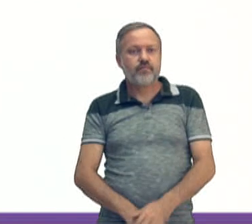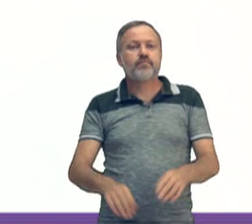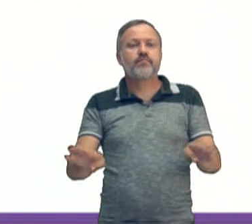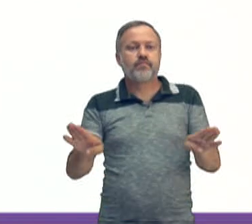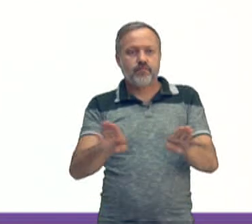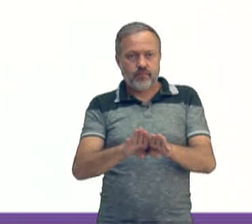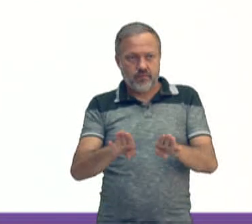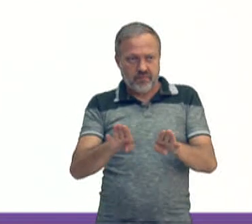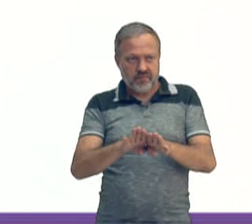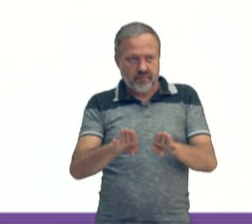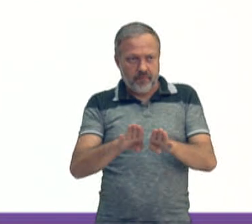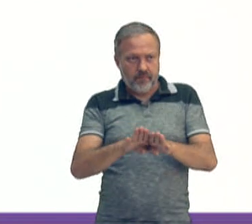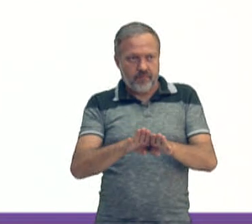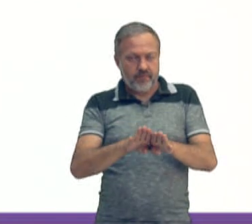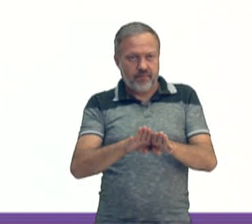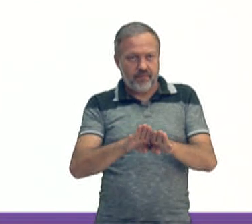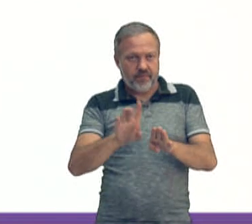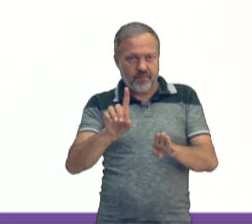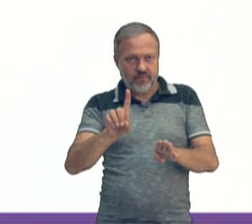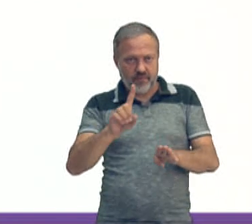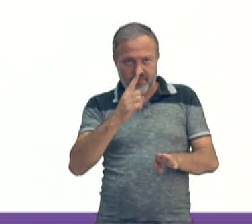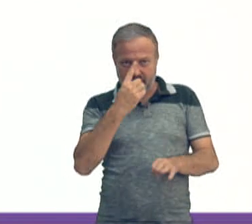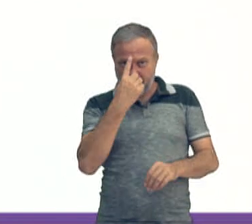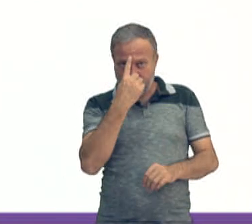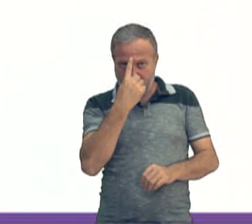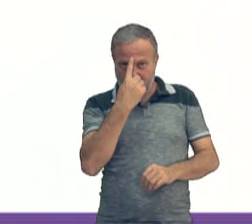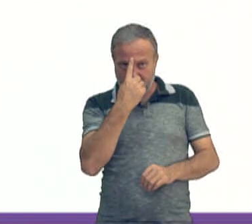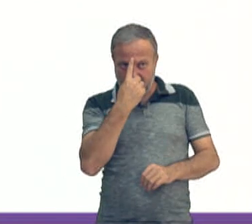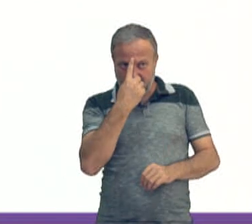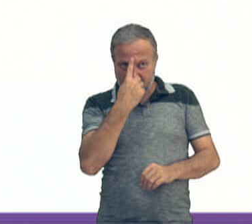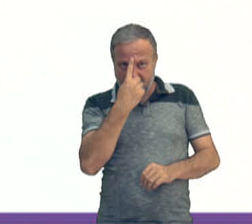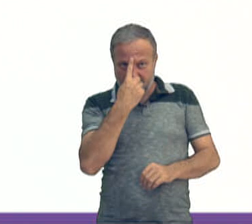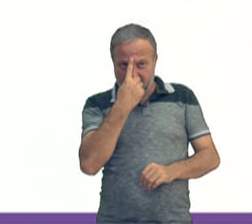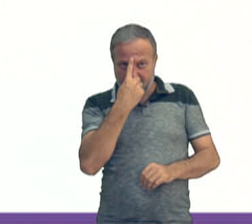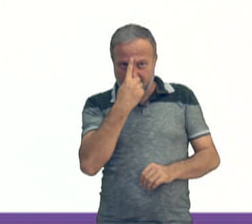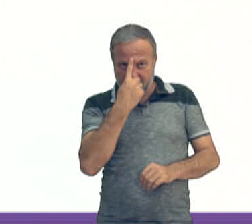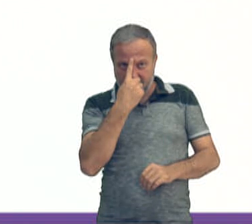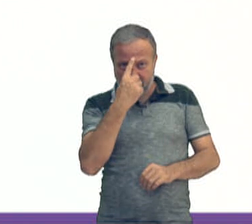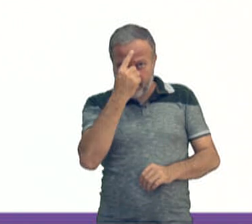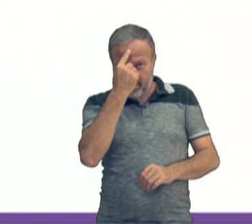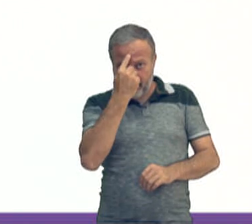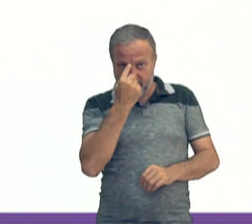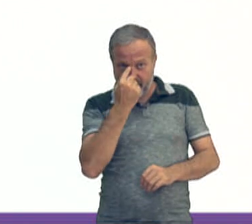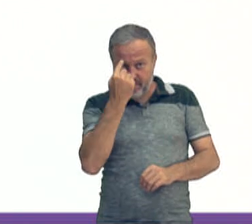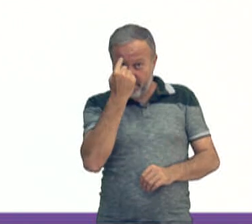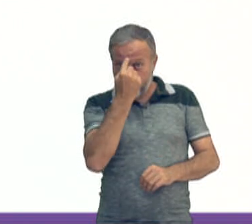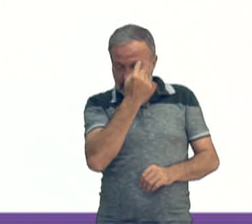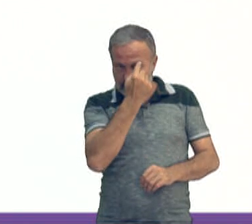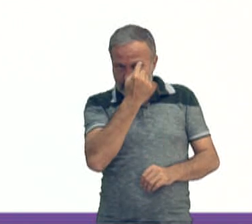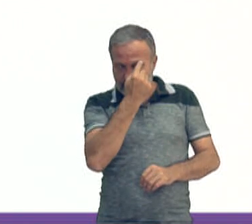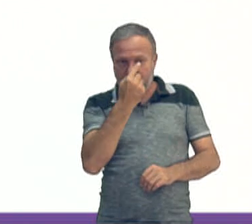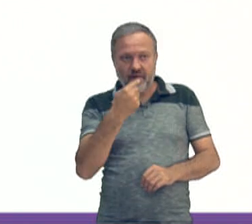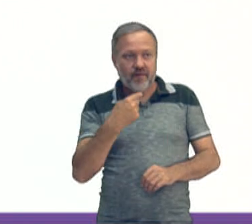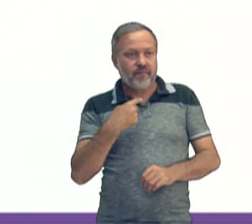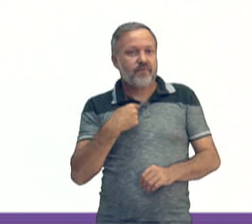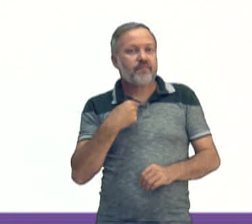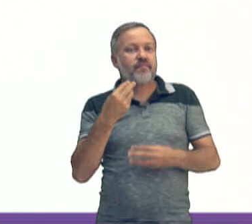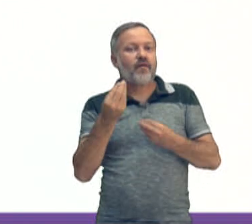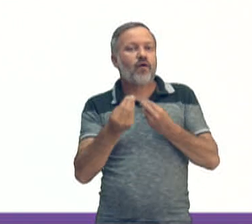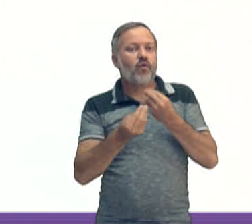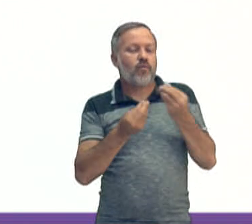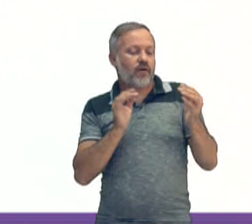por exemplo, que é uma religião hindu, uma religião hinduísta, eles acreditam que uma das formas de